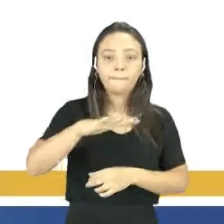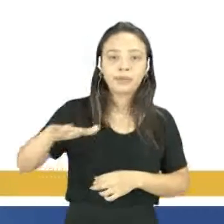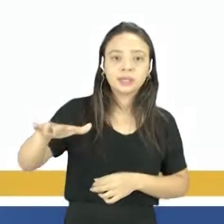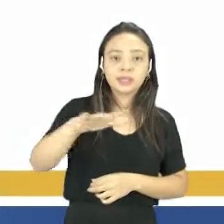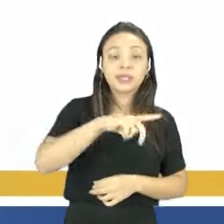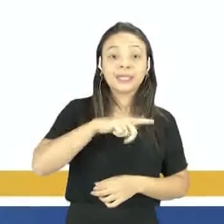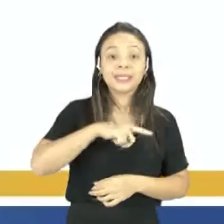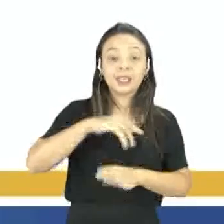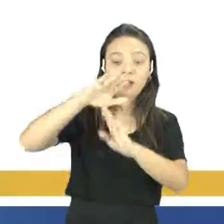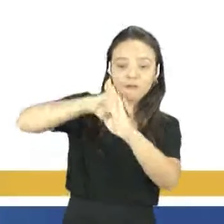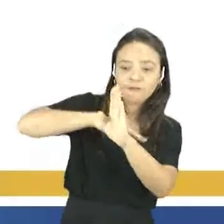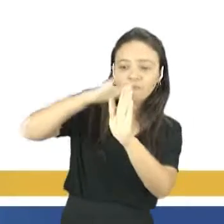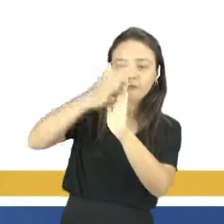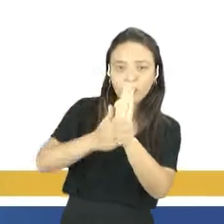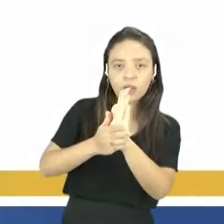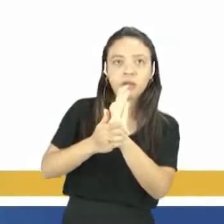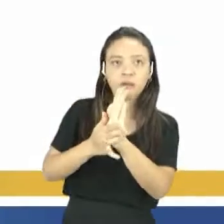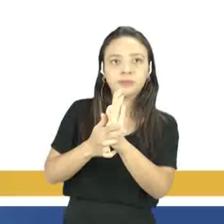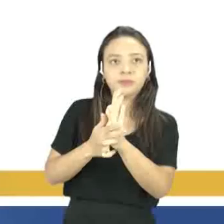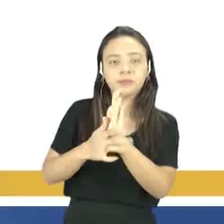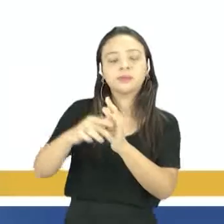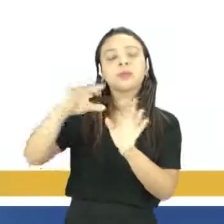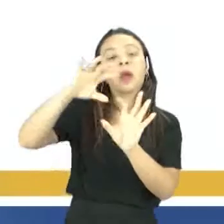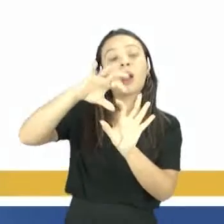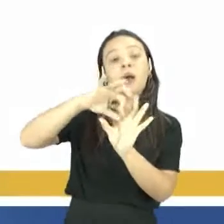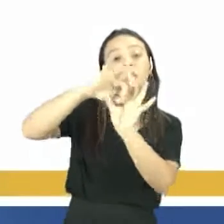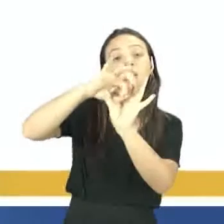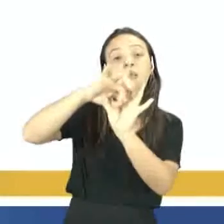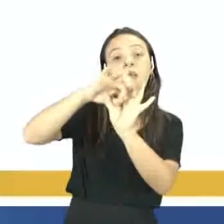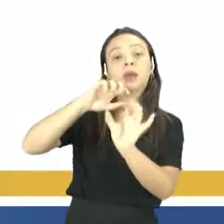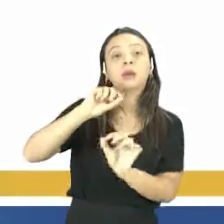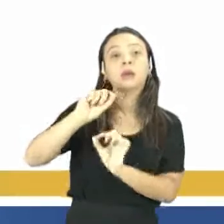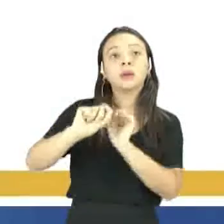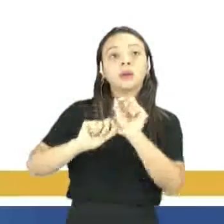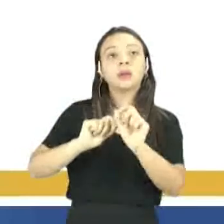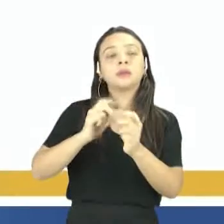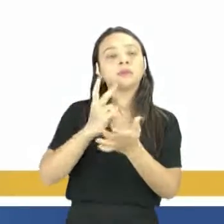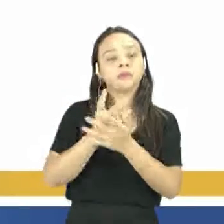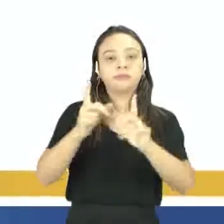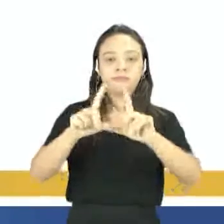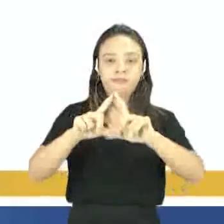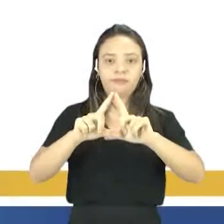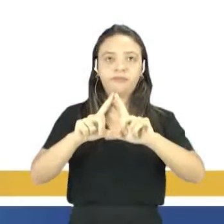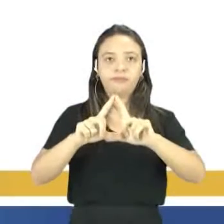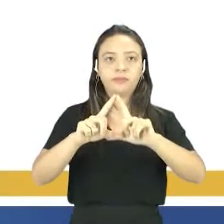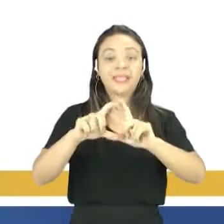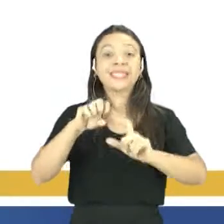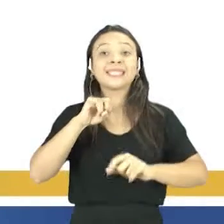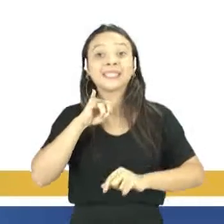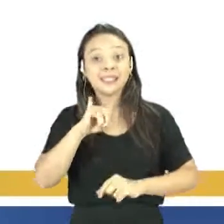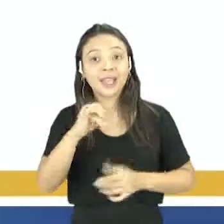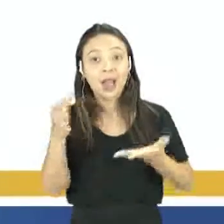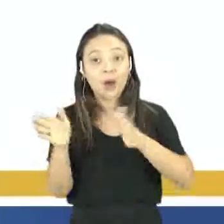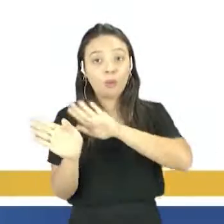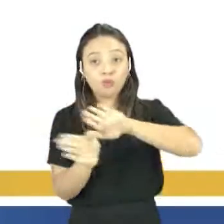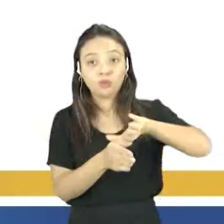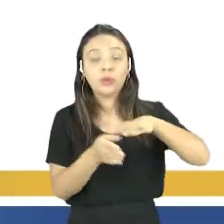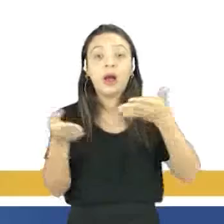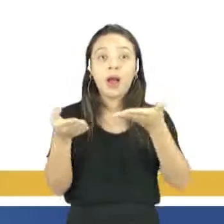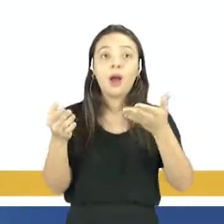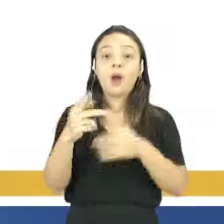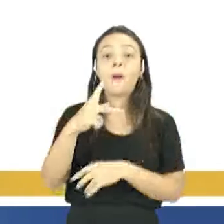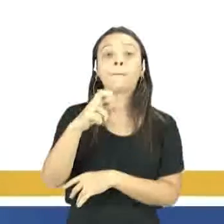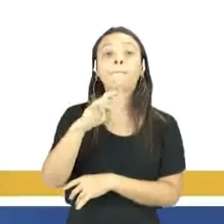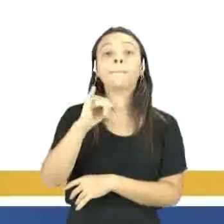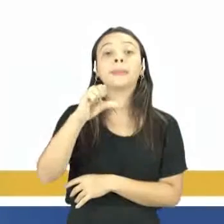suas faces laterais, a secção plana vão ser triângulos. Quando eu pego prismas,